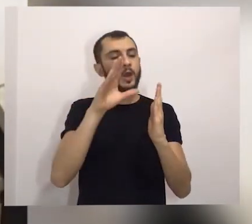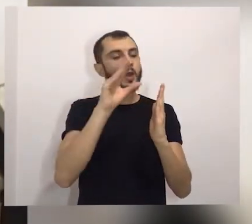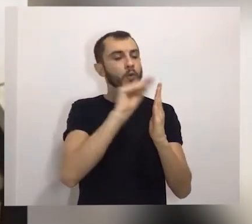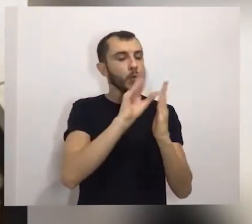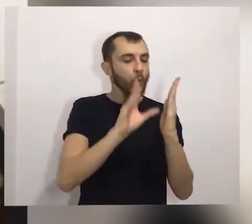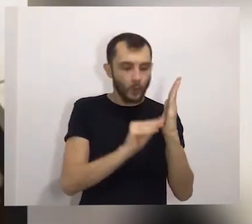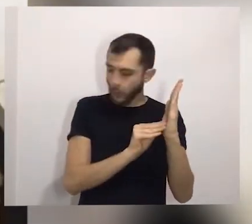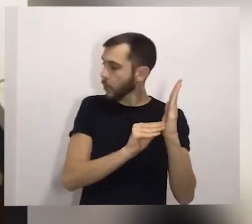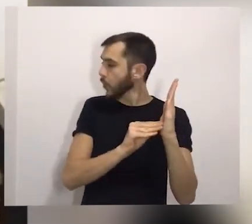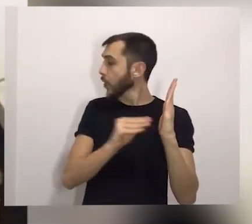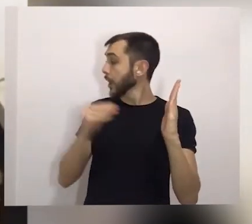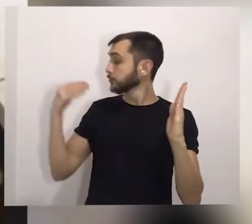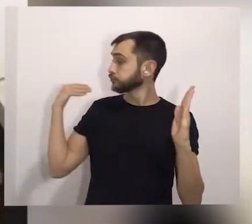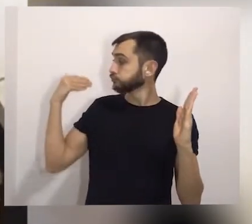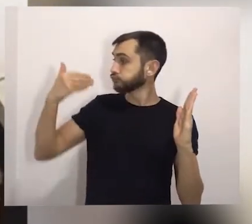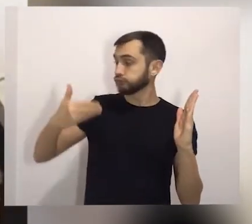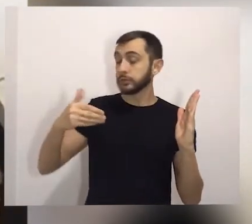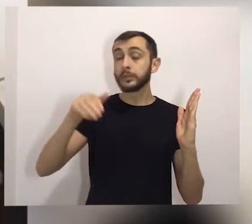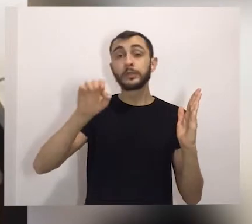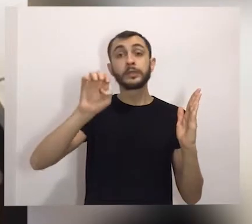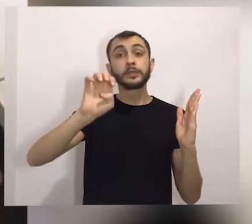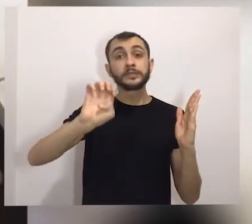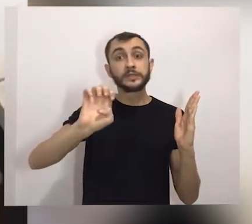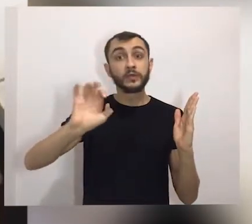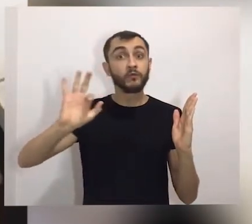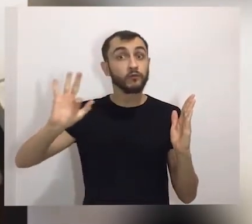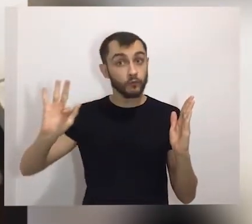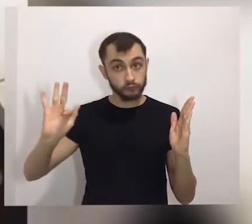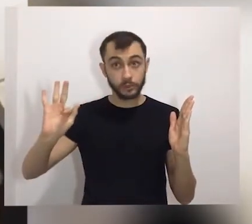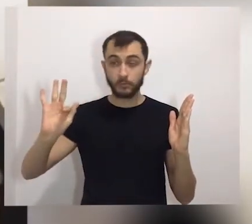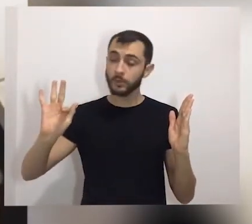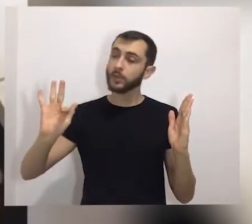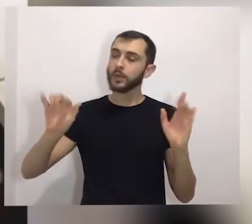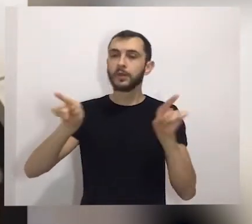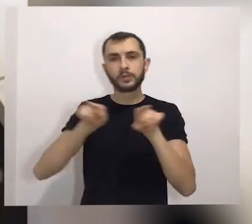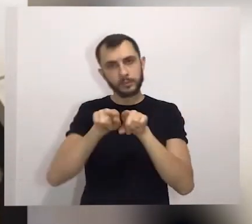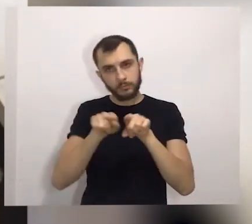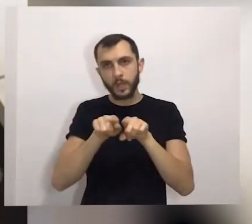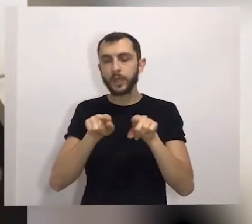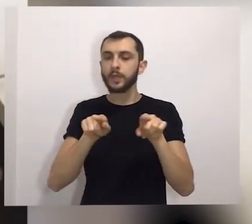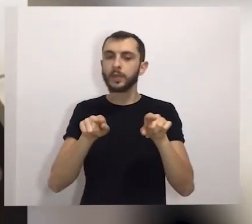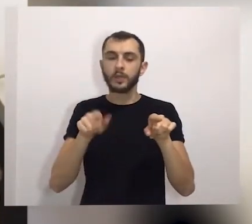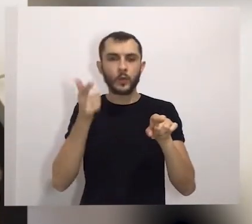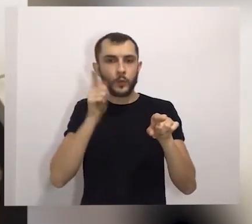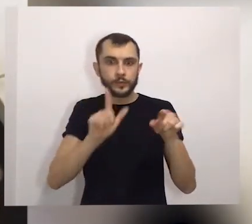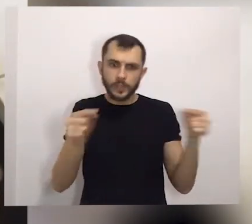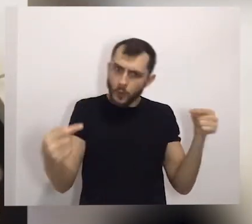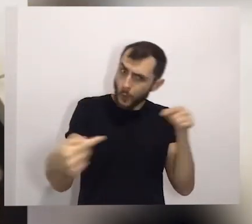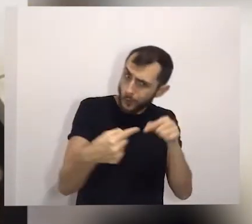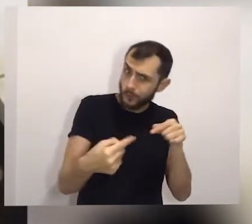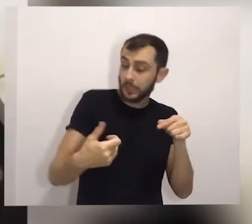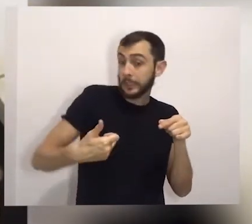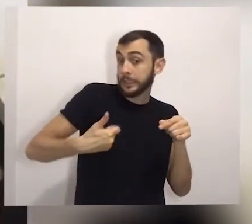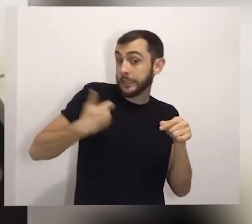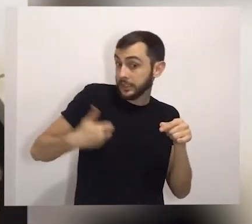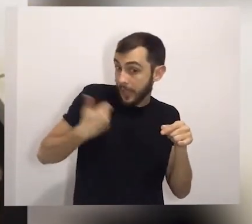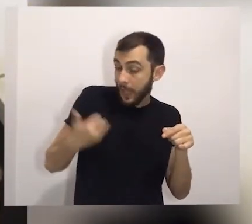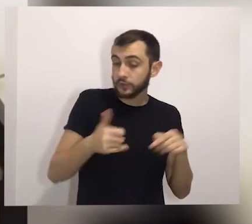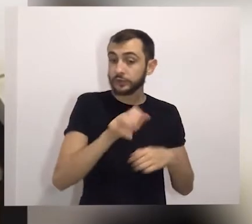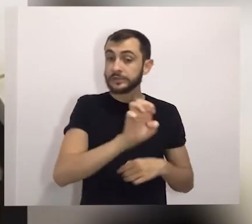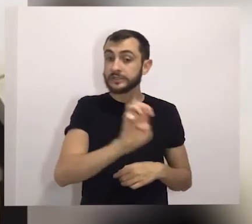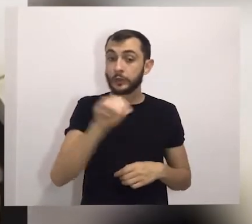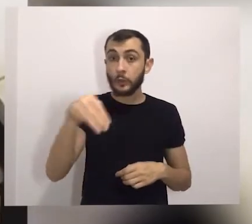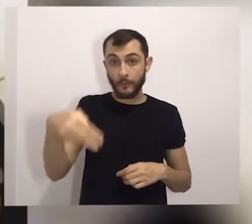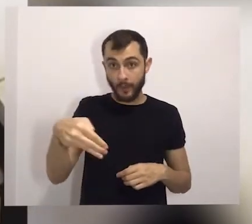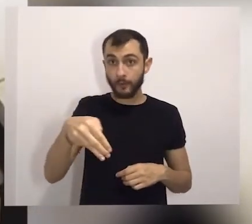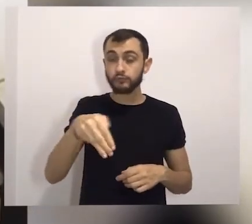da cidade do ensino fundamental, e também com a faixa etária dos estudantes do ensino médio e essa